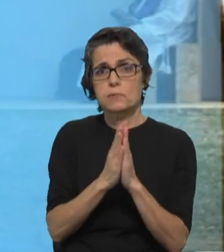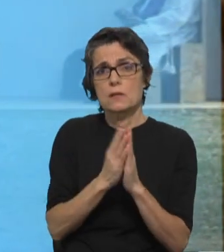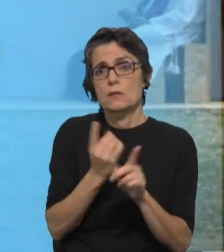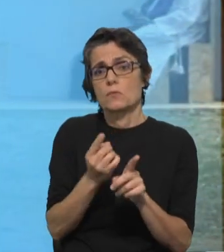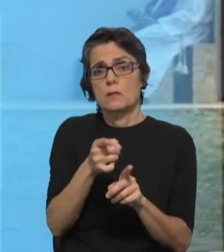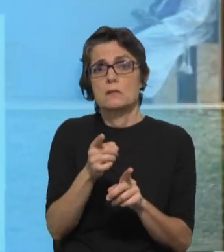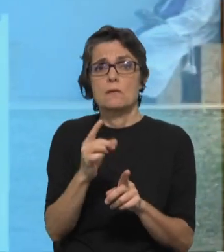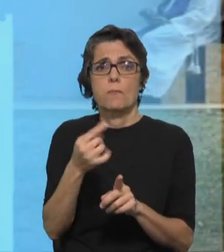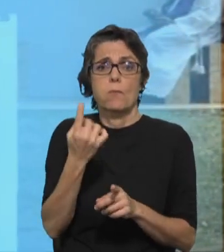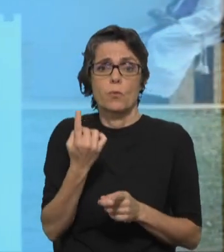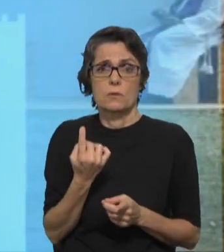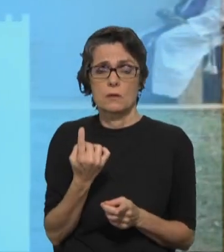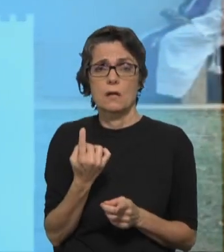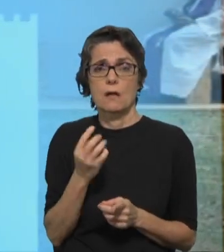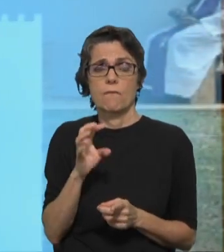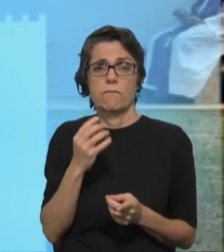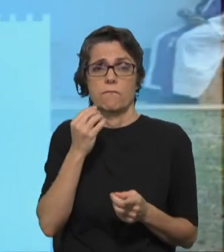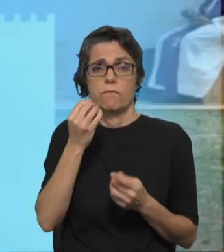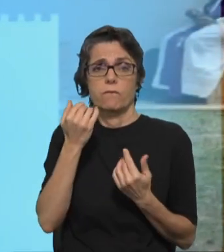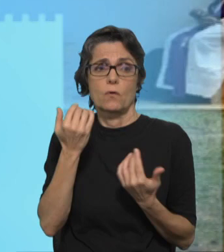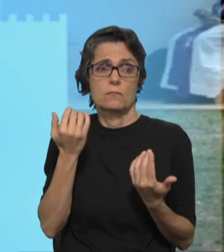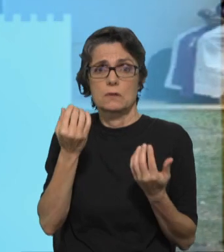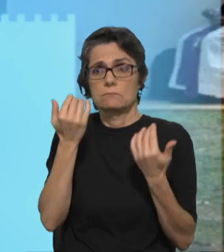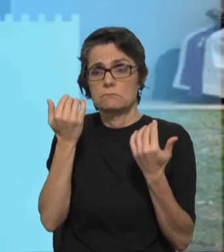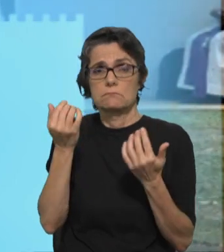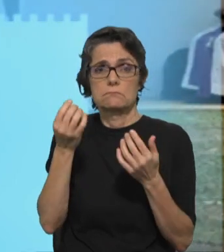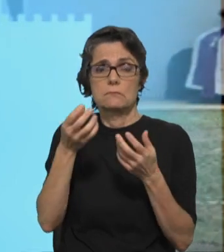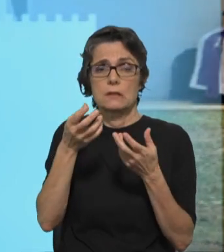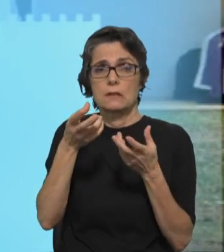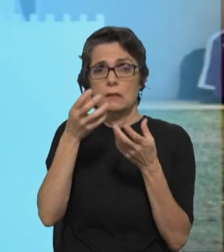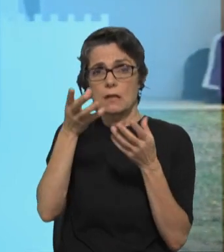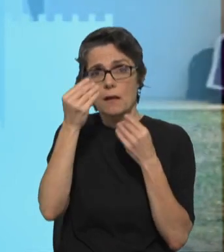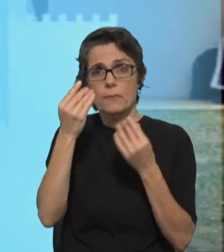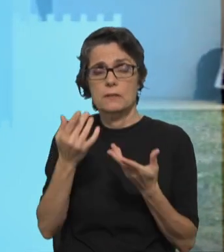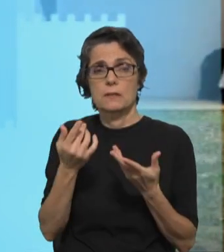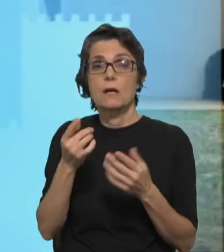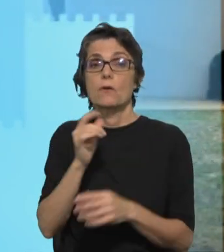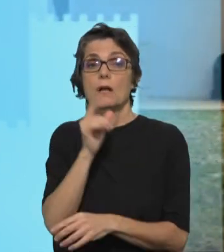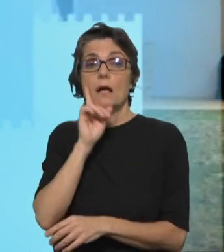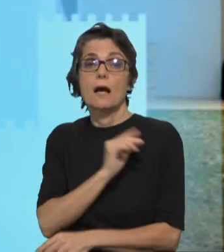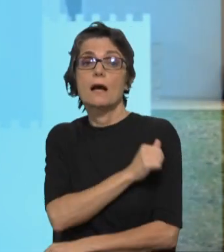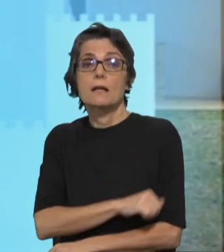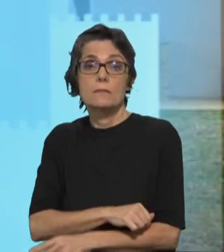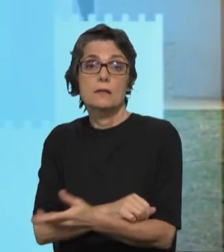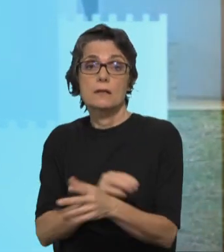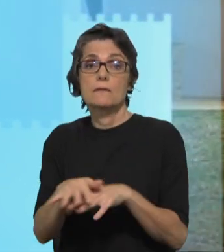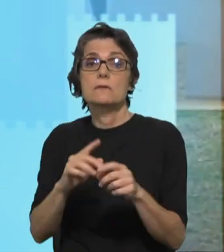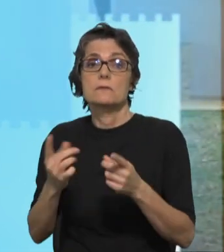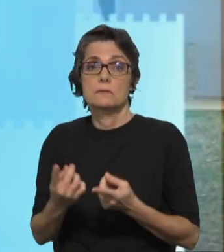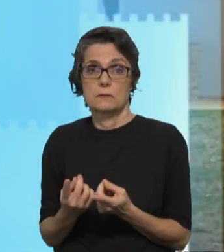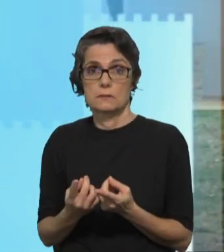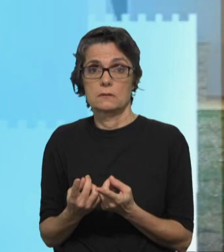forma de terem acesso a uma educação gratuita. As raparigas iam servir